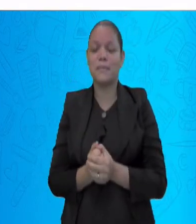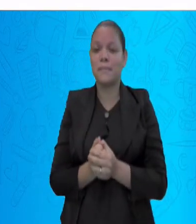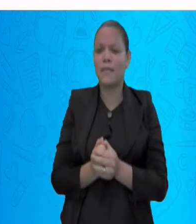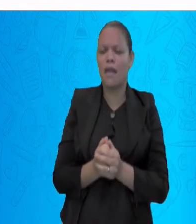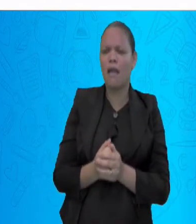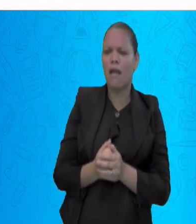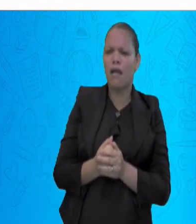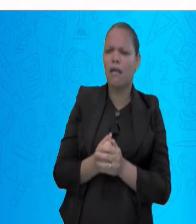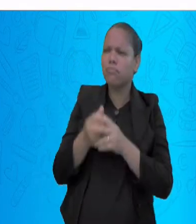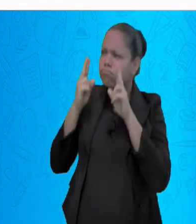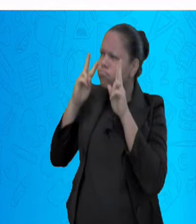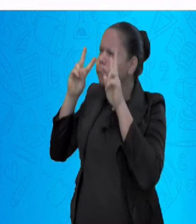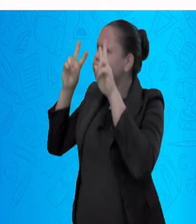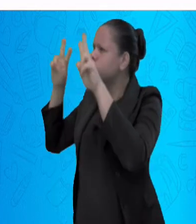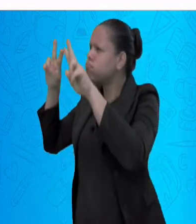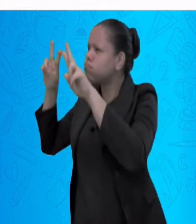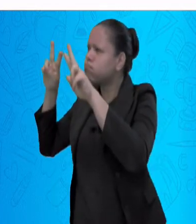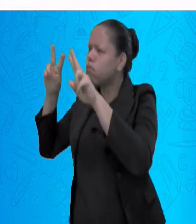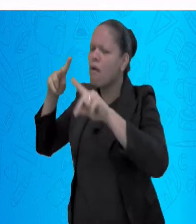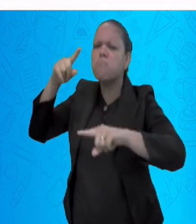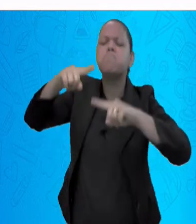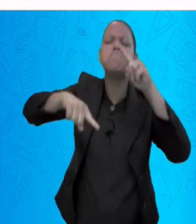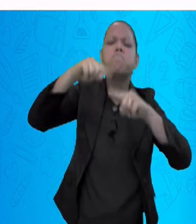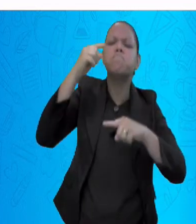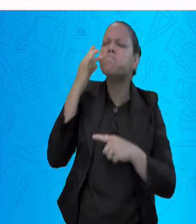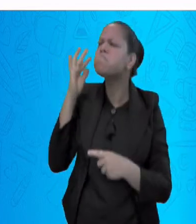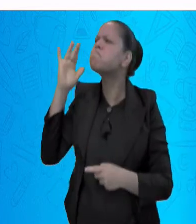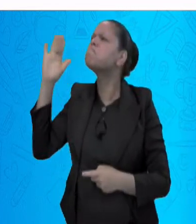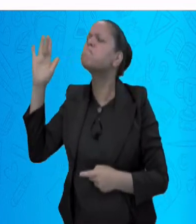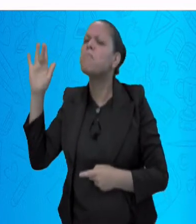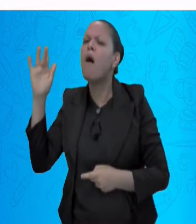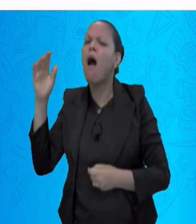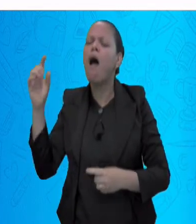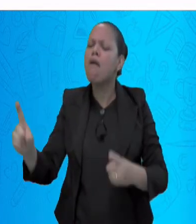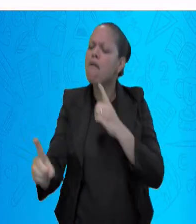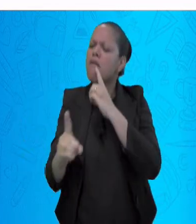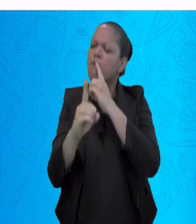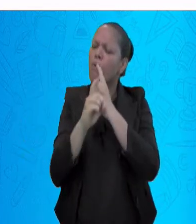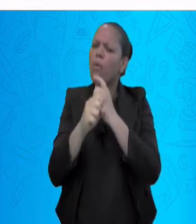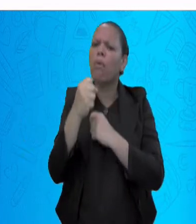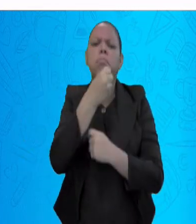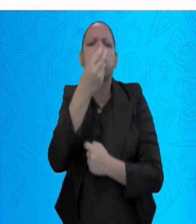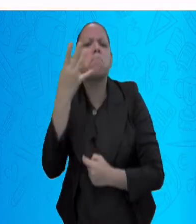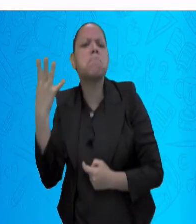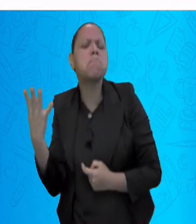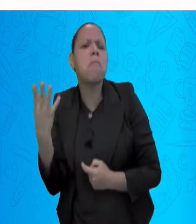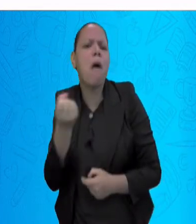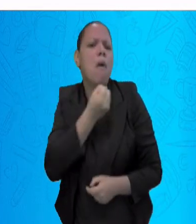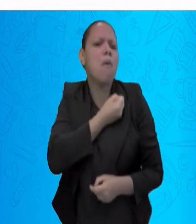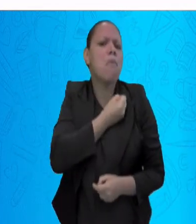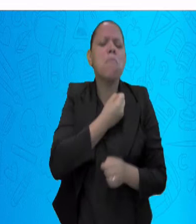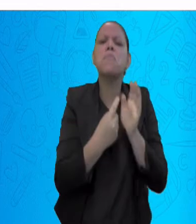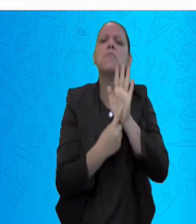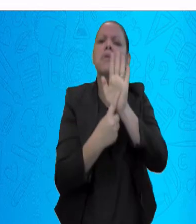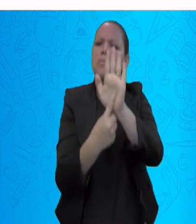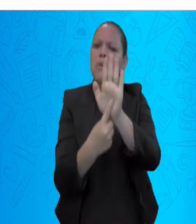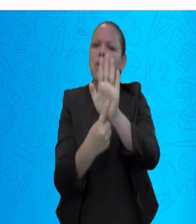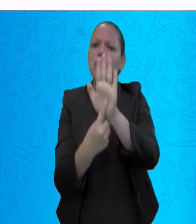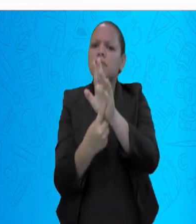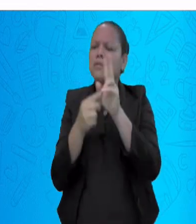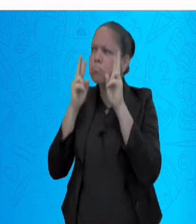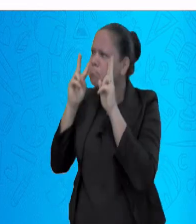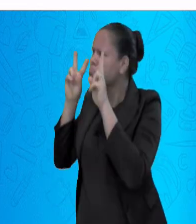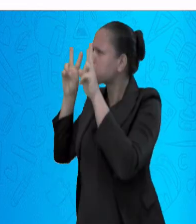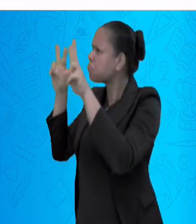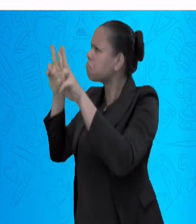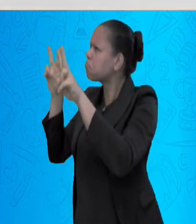seguinte: observe o material dourado e descubra qual é o número que está representando na imagem. Então, nós vamos